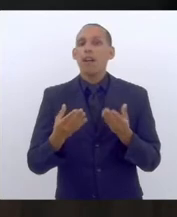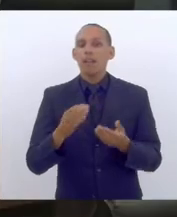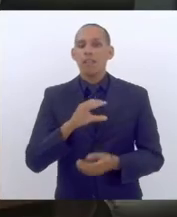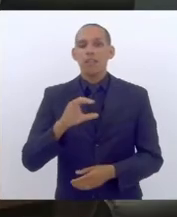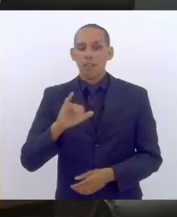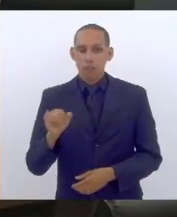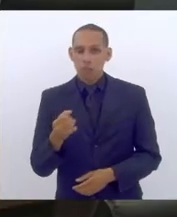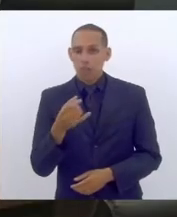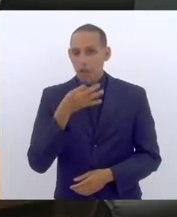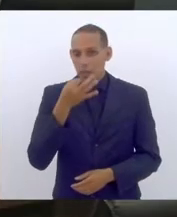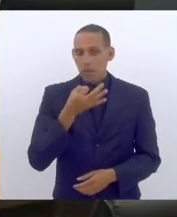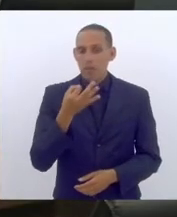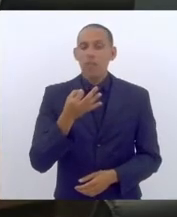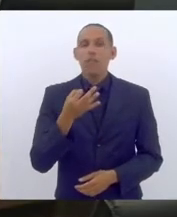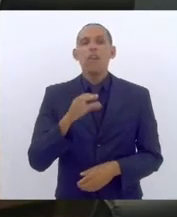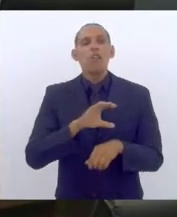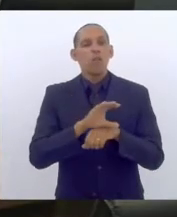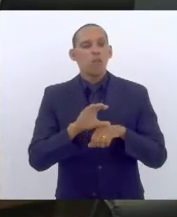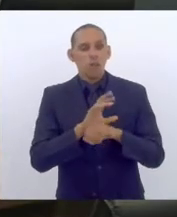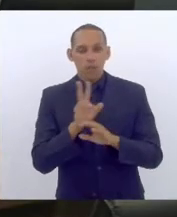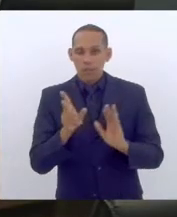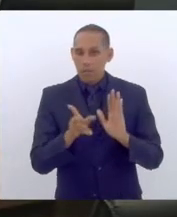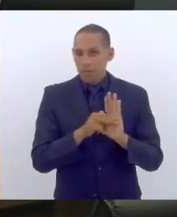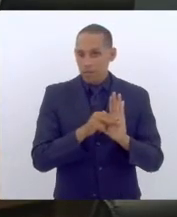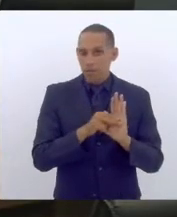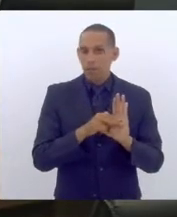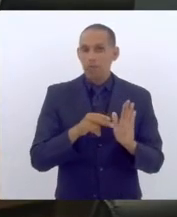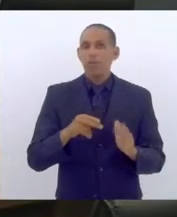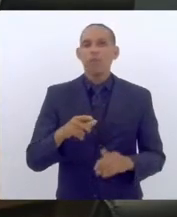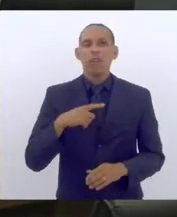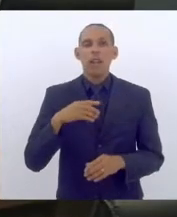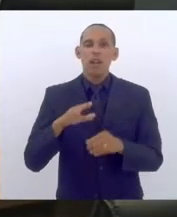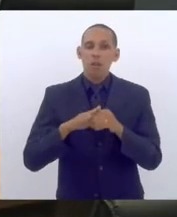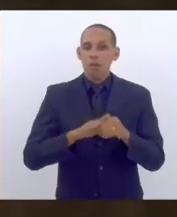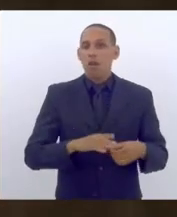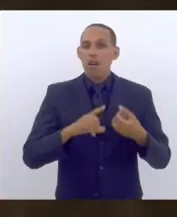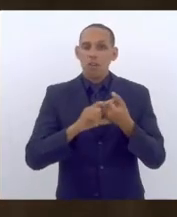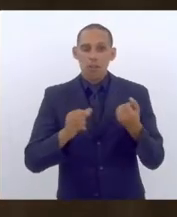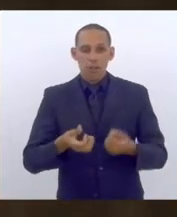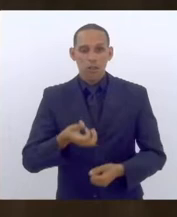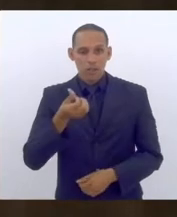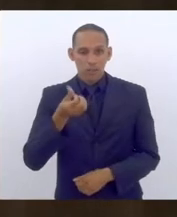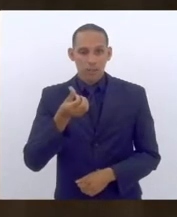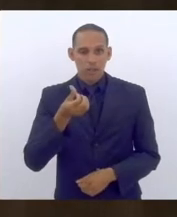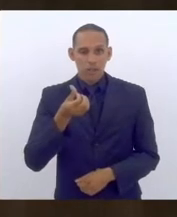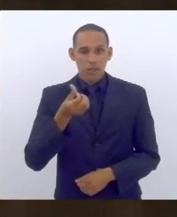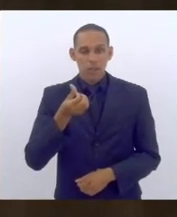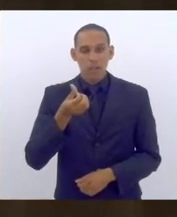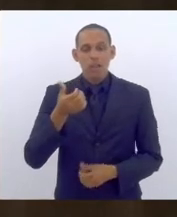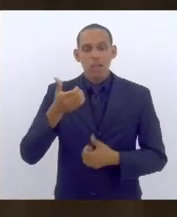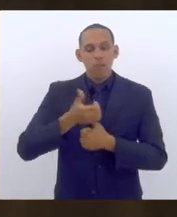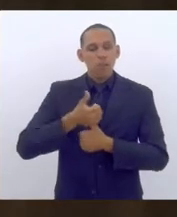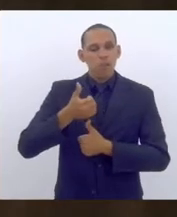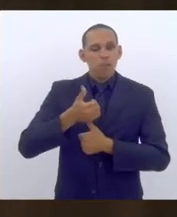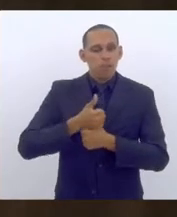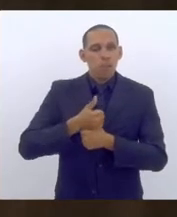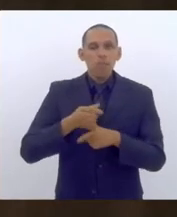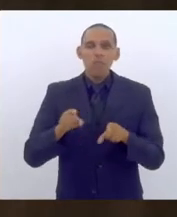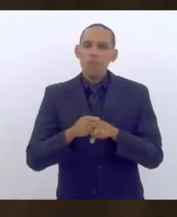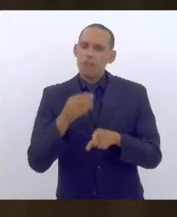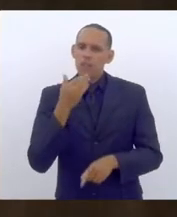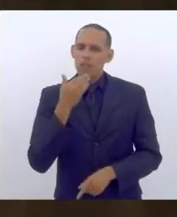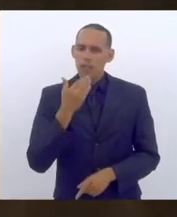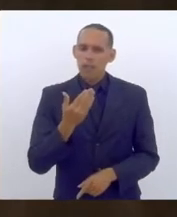senhor presidente constitucionalidade com emendas do artigo 6 optando por substitutivo e pedindo